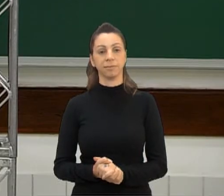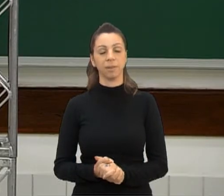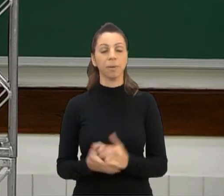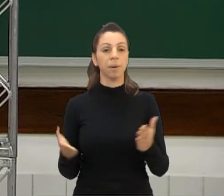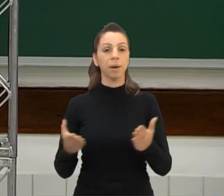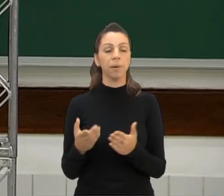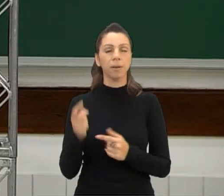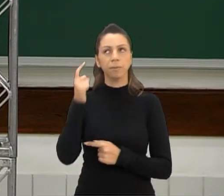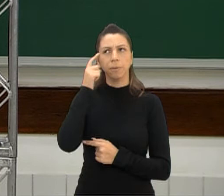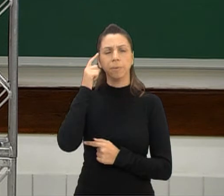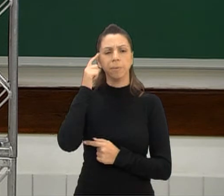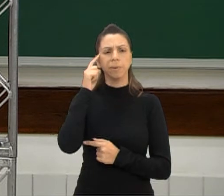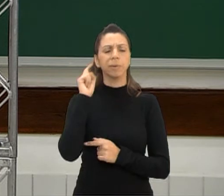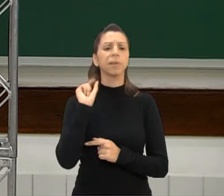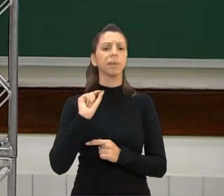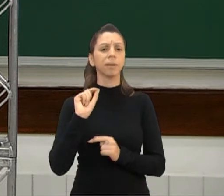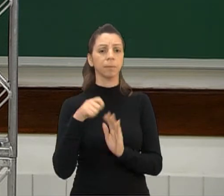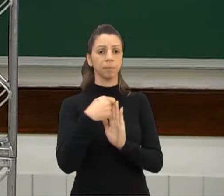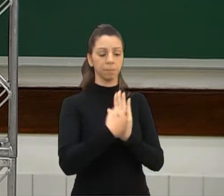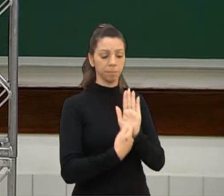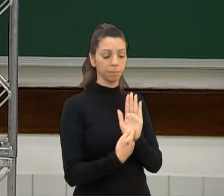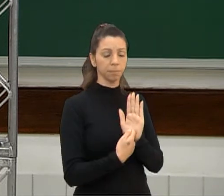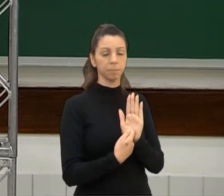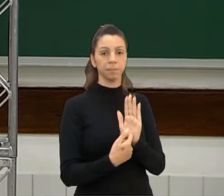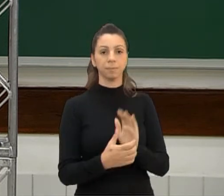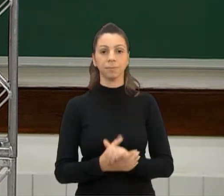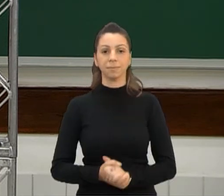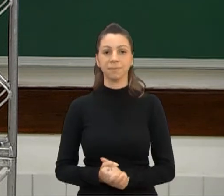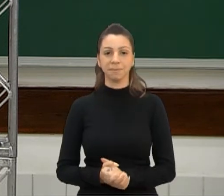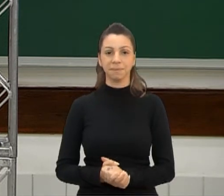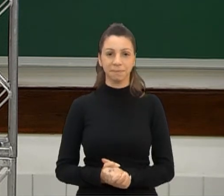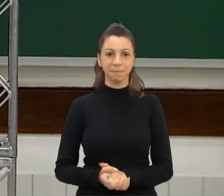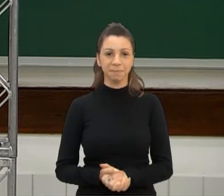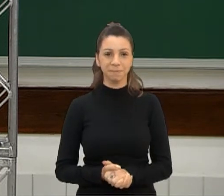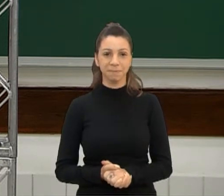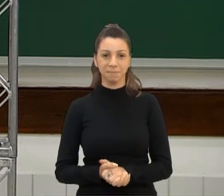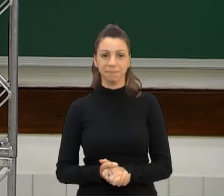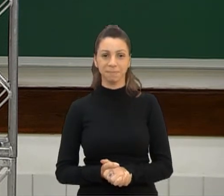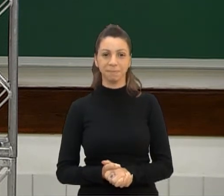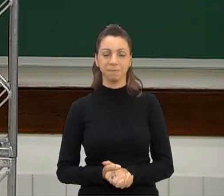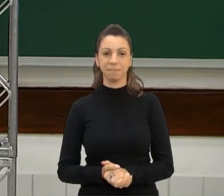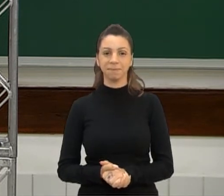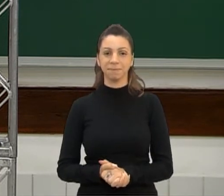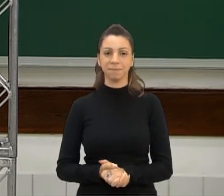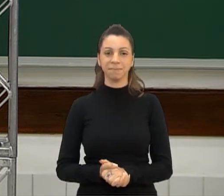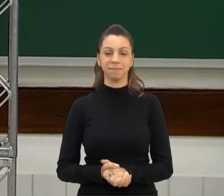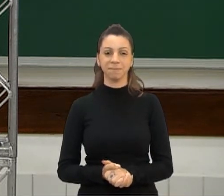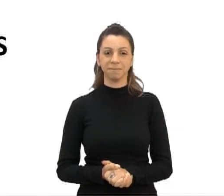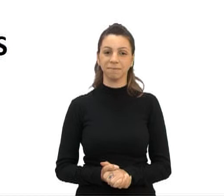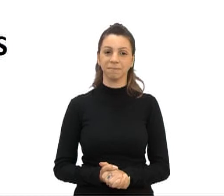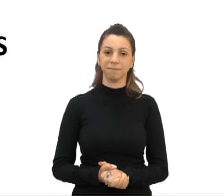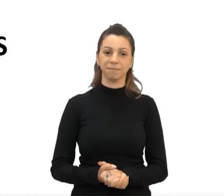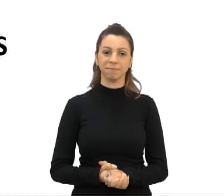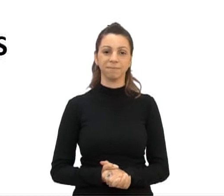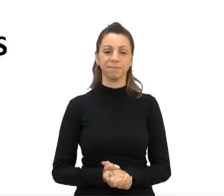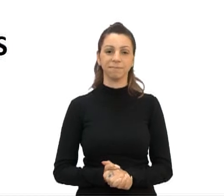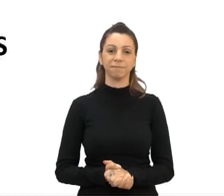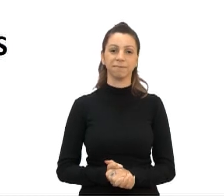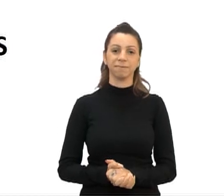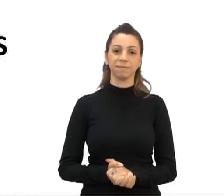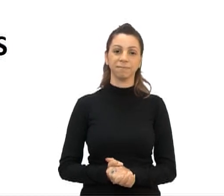pensar no texto. Como se saludam as chicas de texto? E la dos. Como se despedem as chicas de